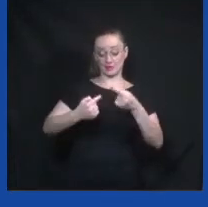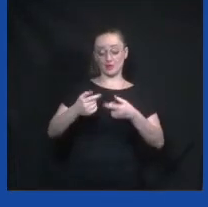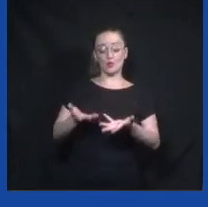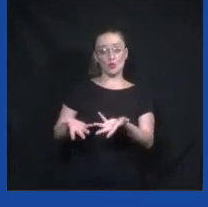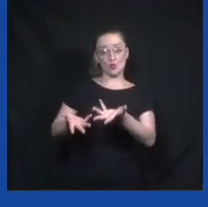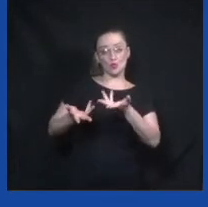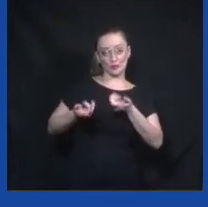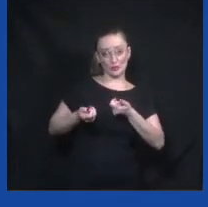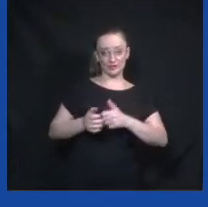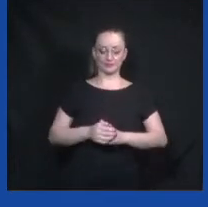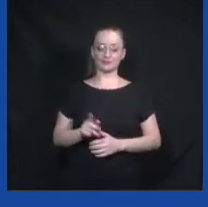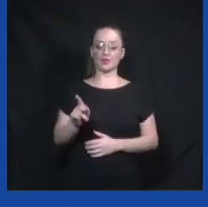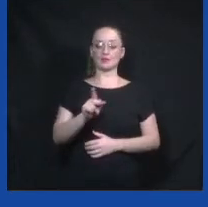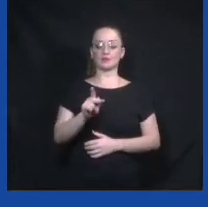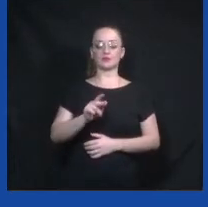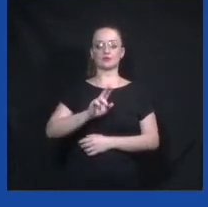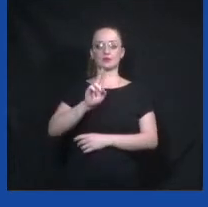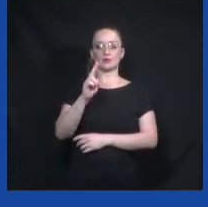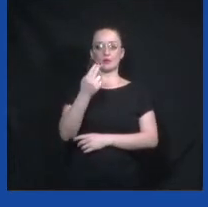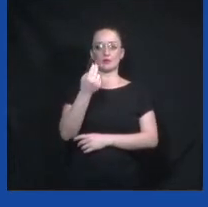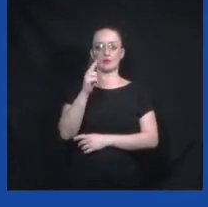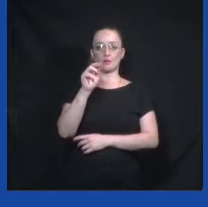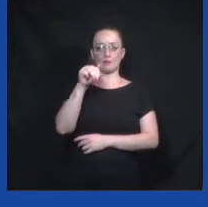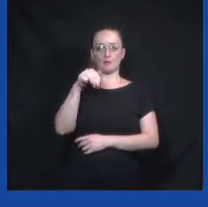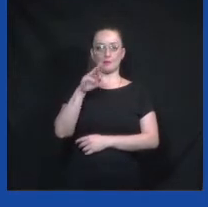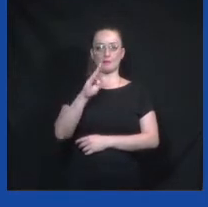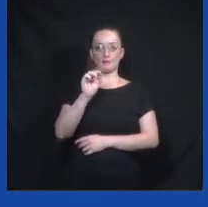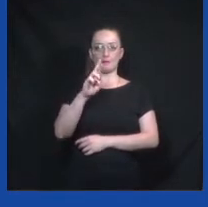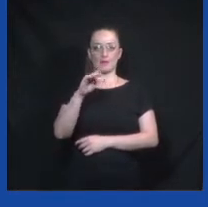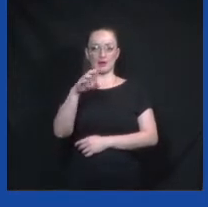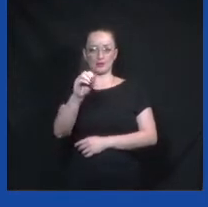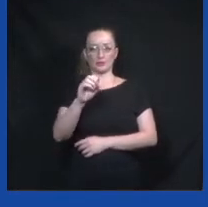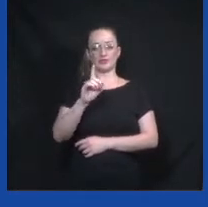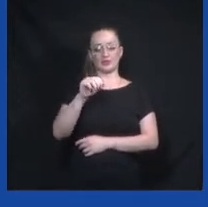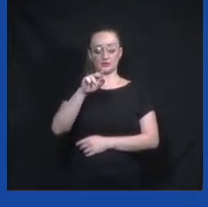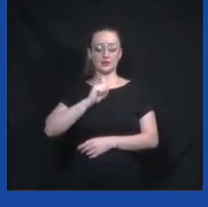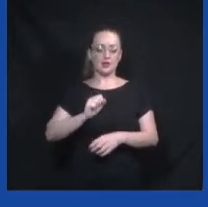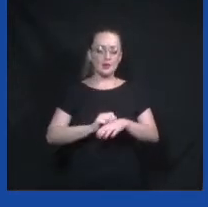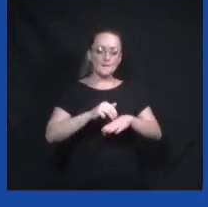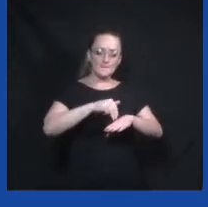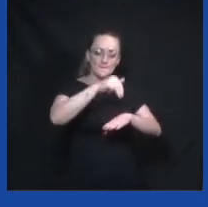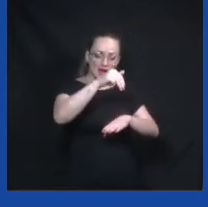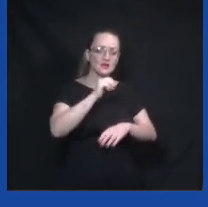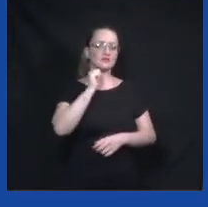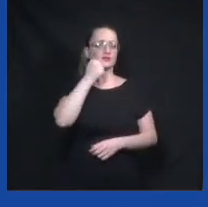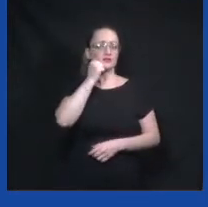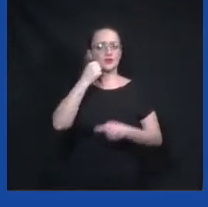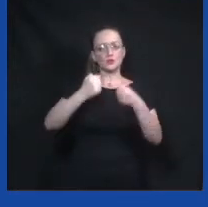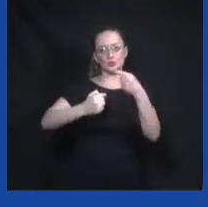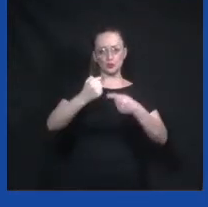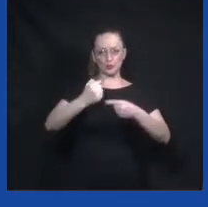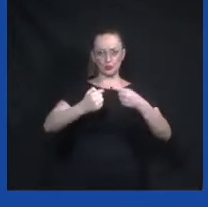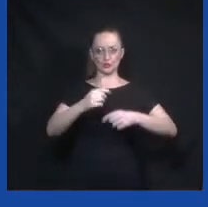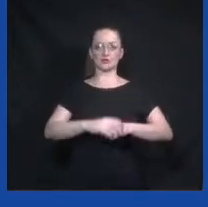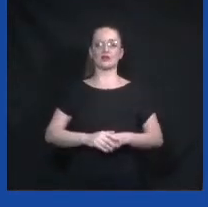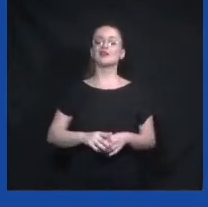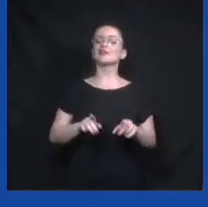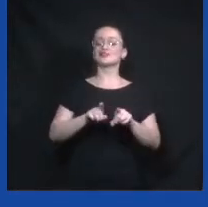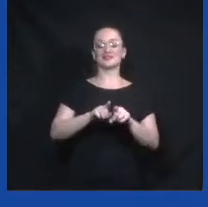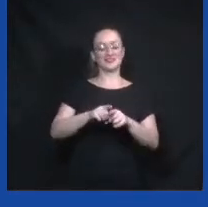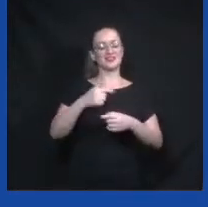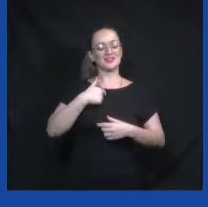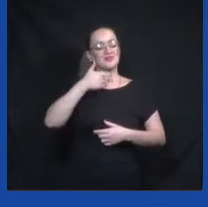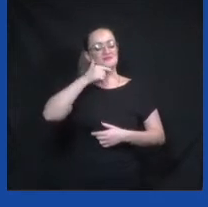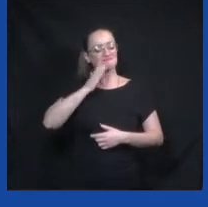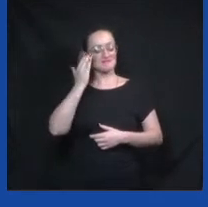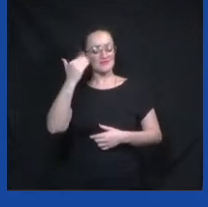convido professor Humberto Dantas, mestre doutor em ciência política, com quem também eu tive a honra, não é,